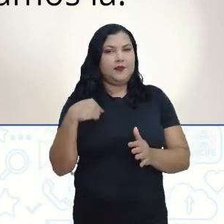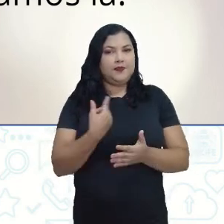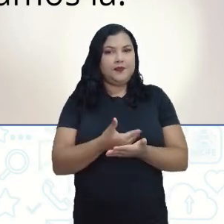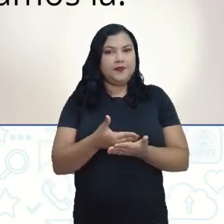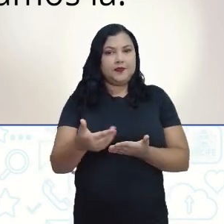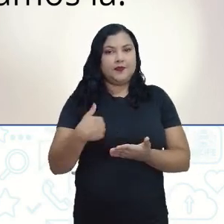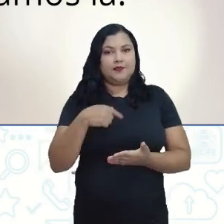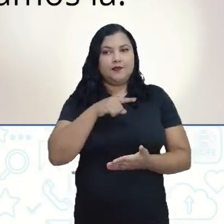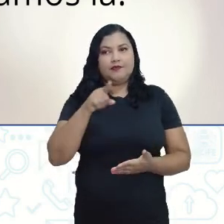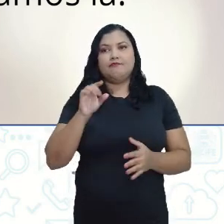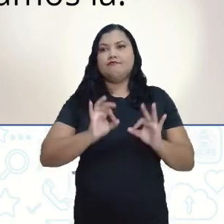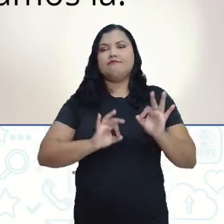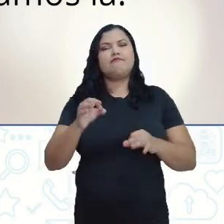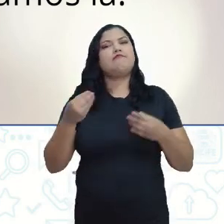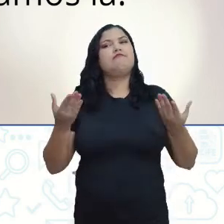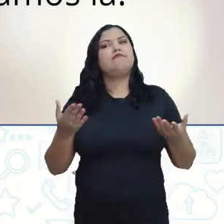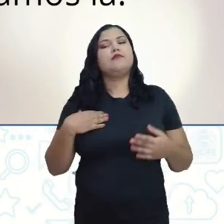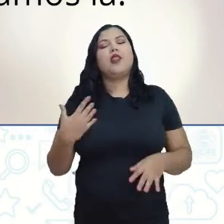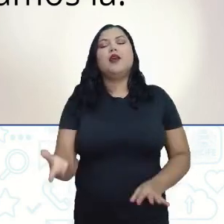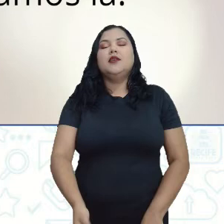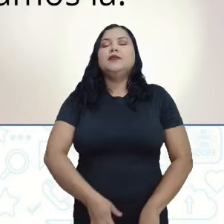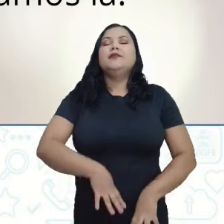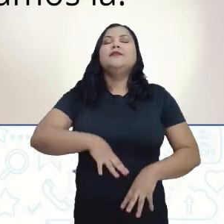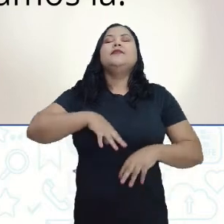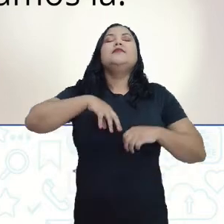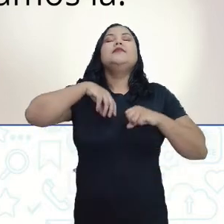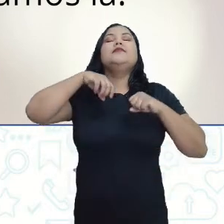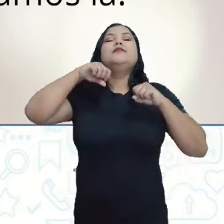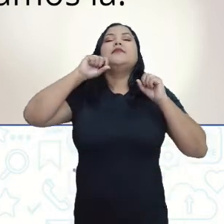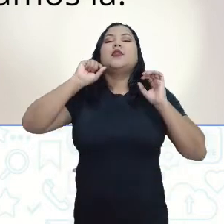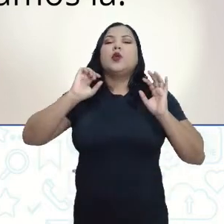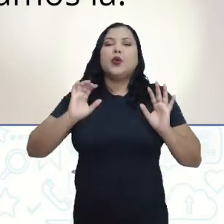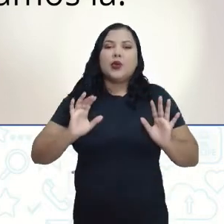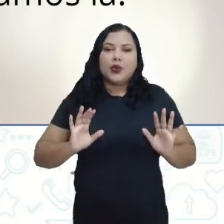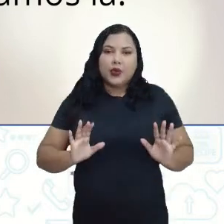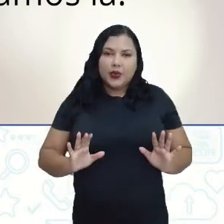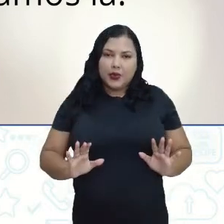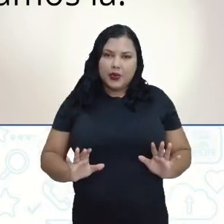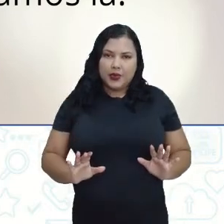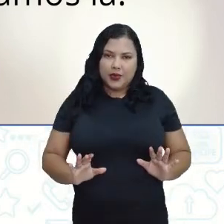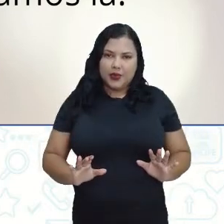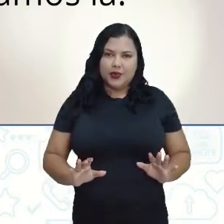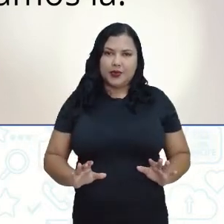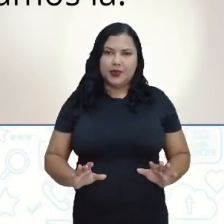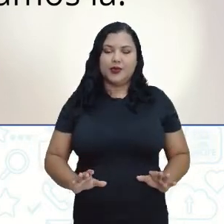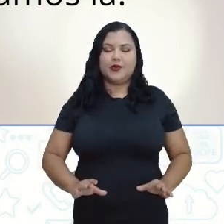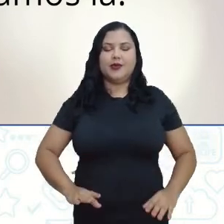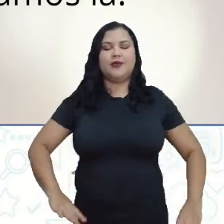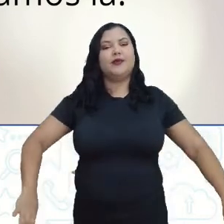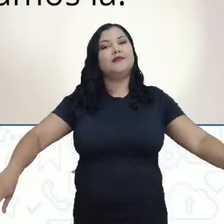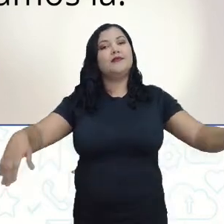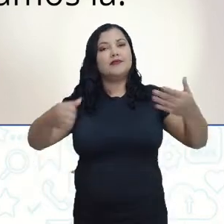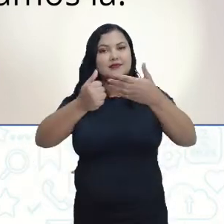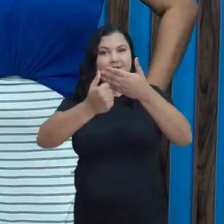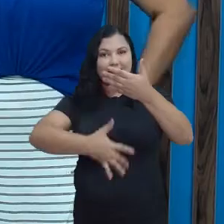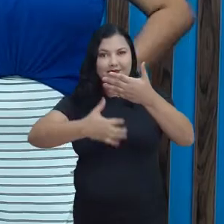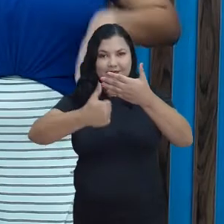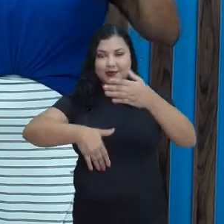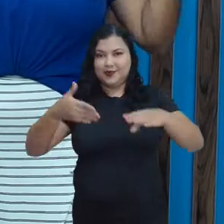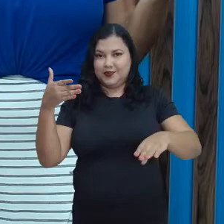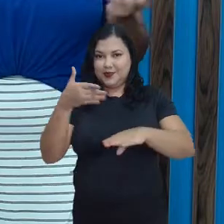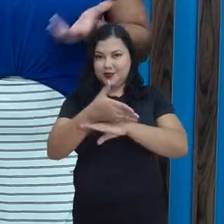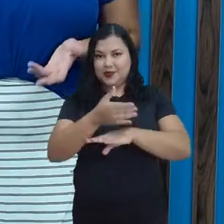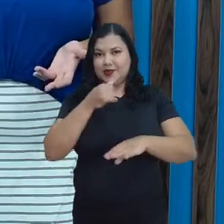começar, vocês vão fazer o quê? Vocês vão respirar fundo, vocês vão se conectar no chat, vocês vão